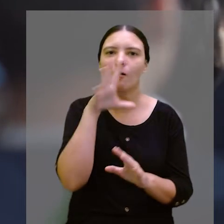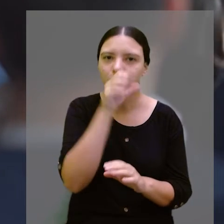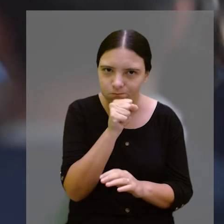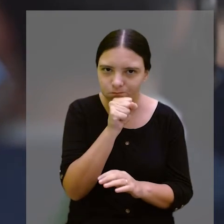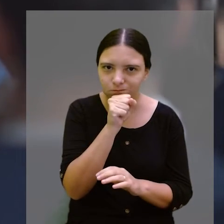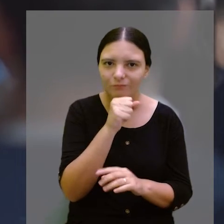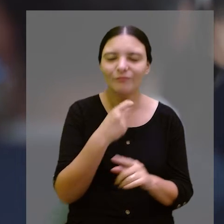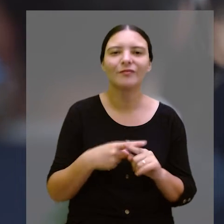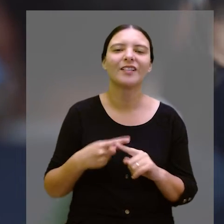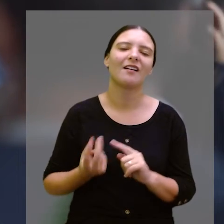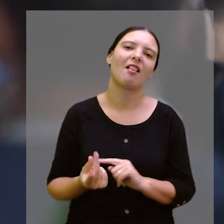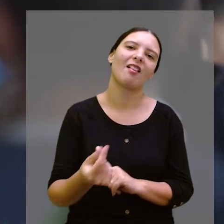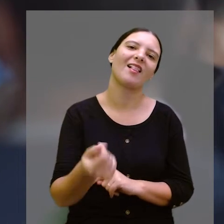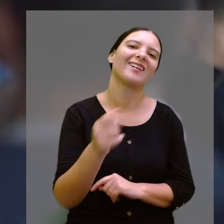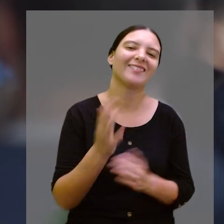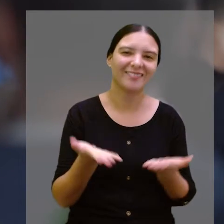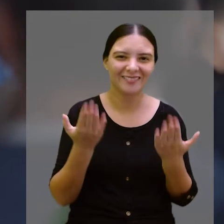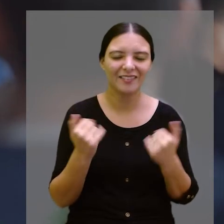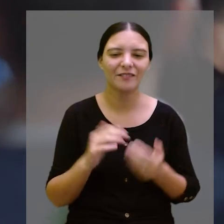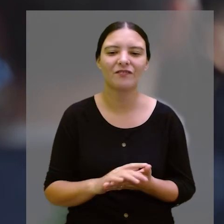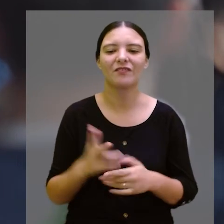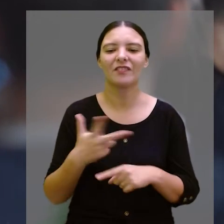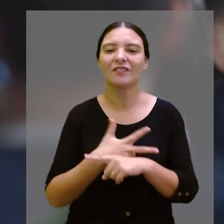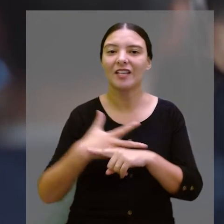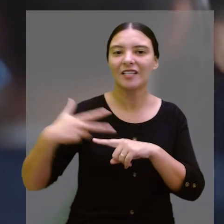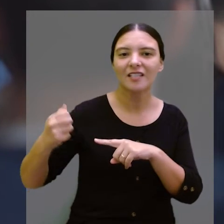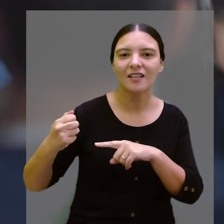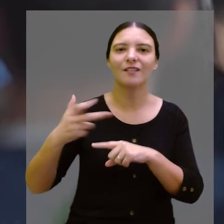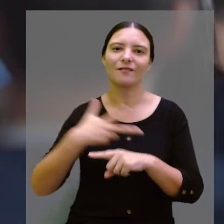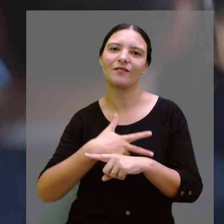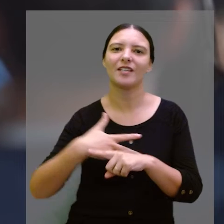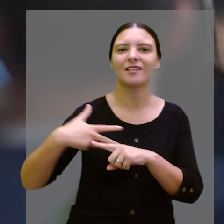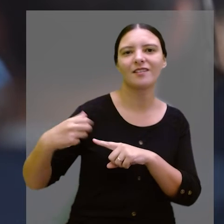ficar infinitamente. Então vamos lá, vencer.